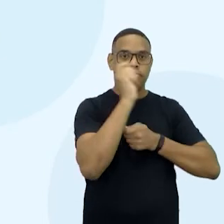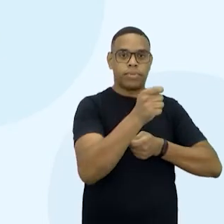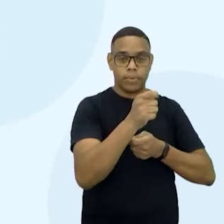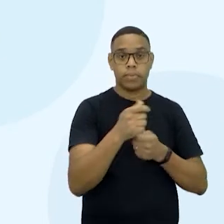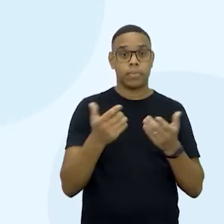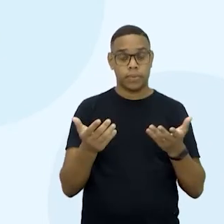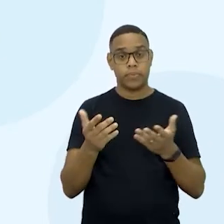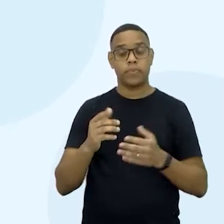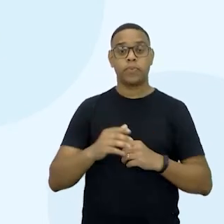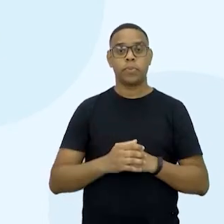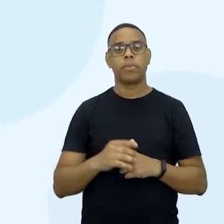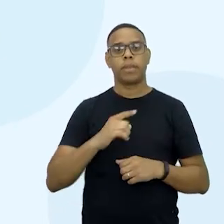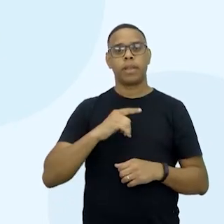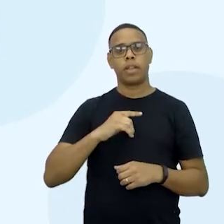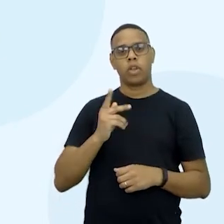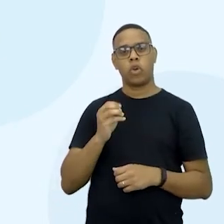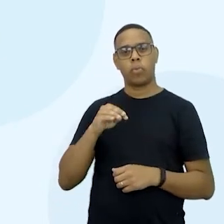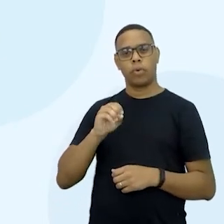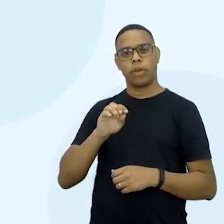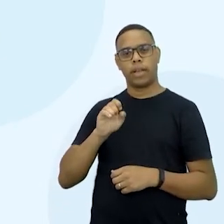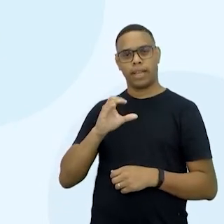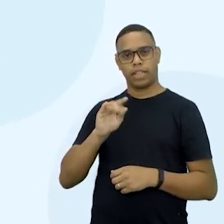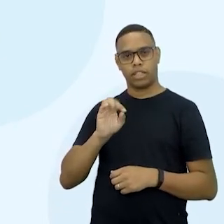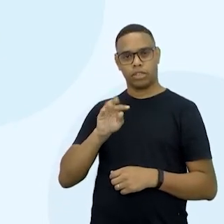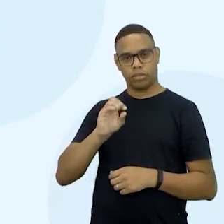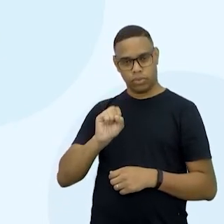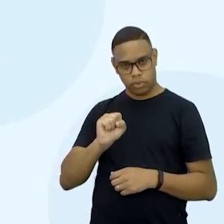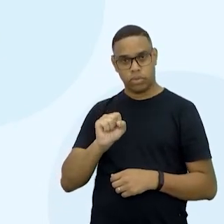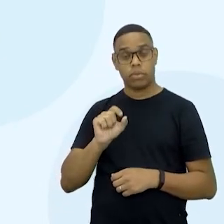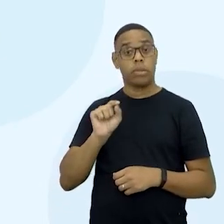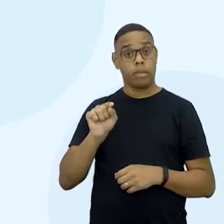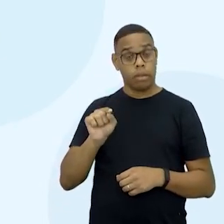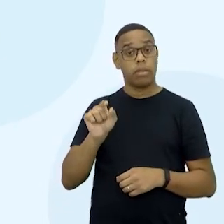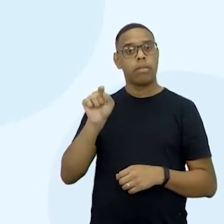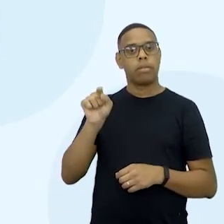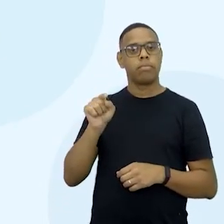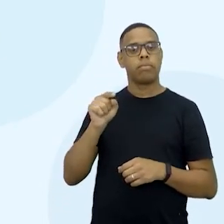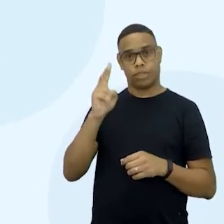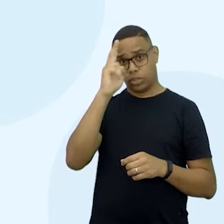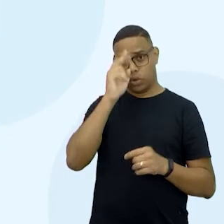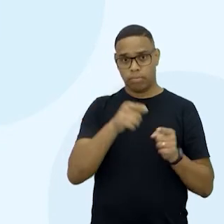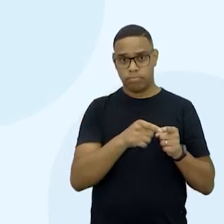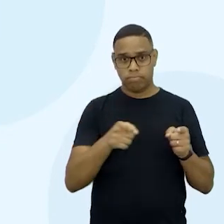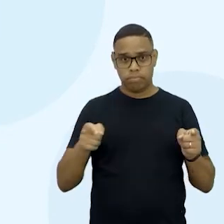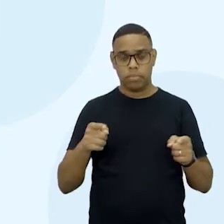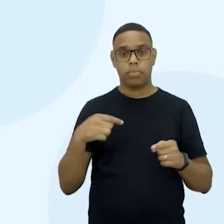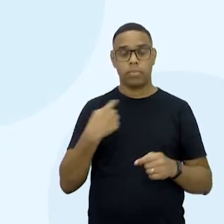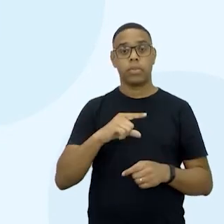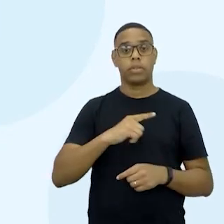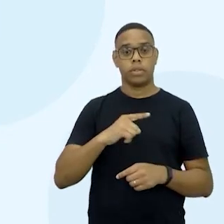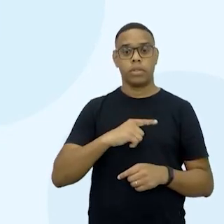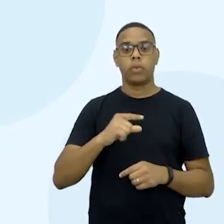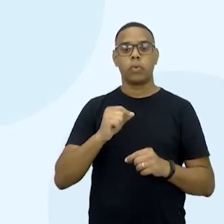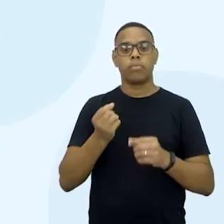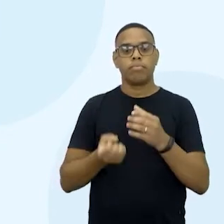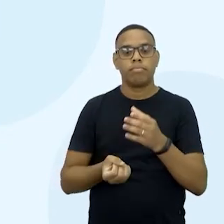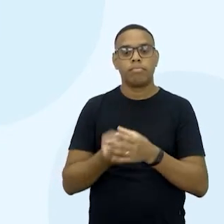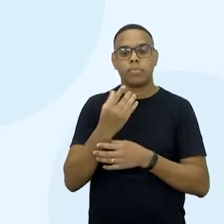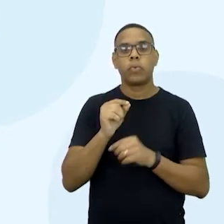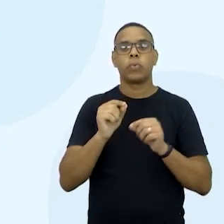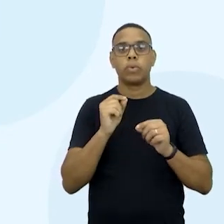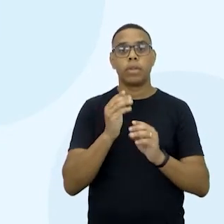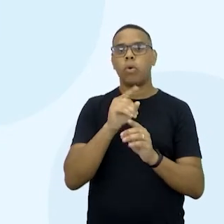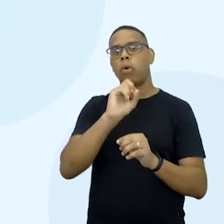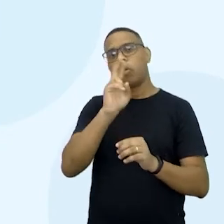E aí a gente entra no o o pectus com o homem erectus por exemplo a gente já tem a invenção a invenção